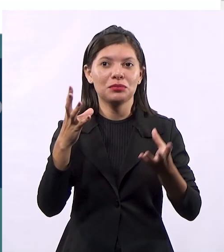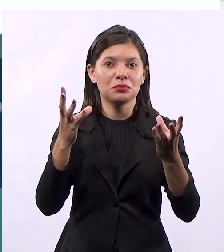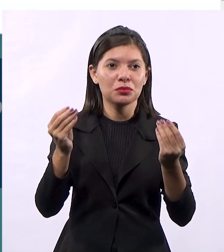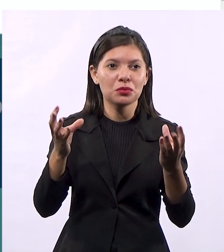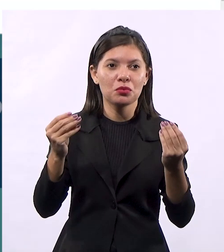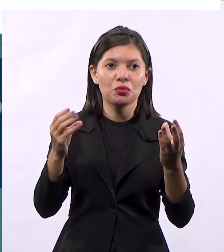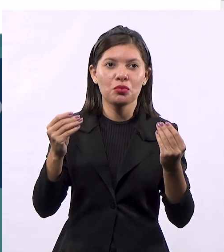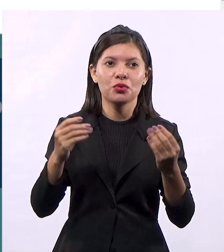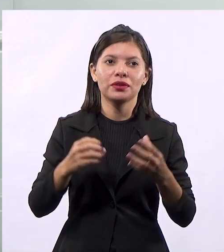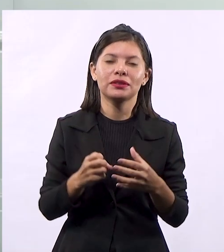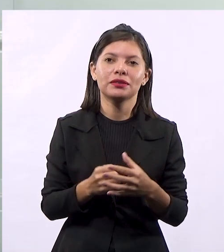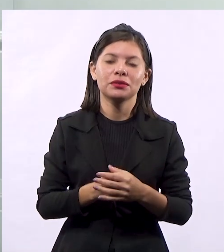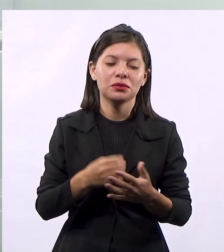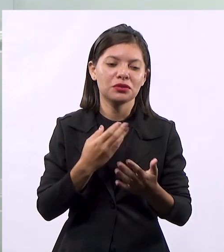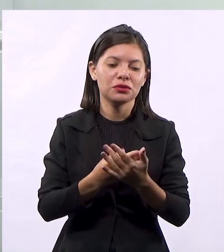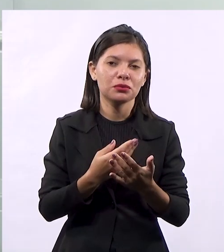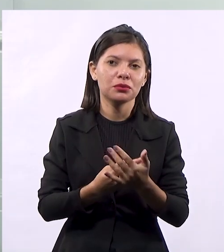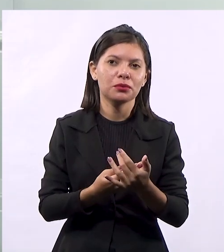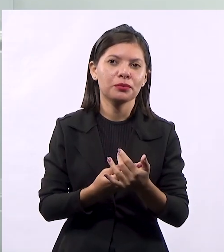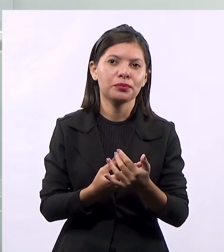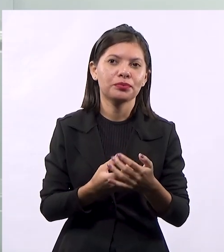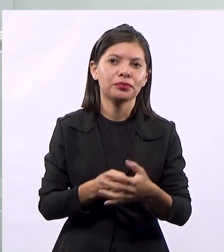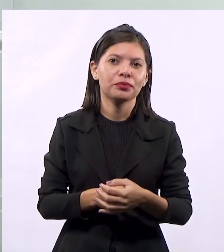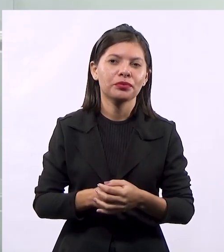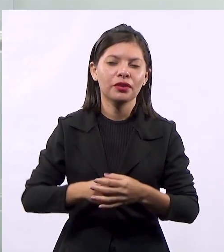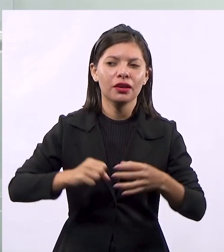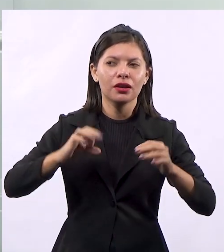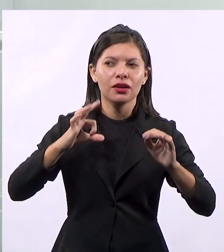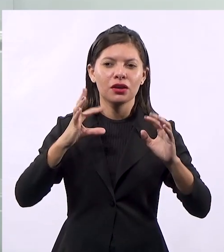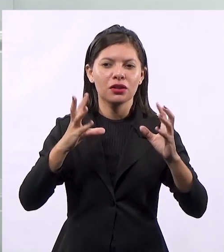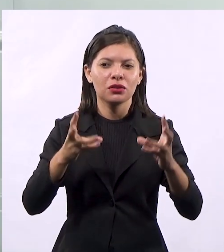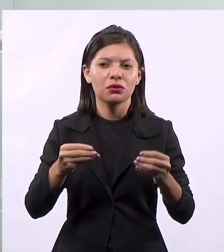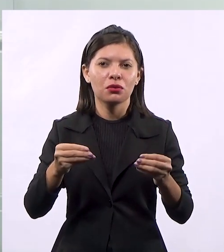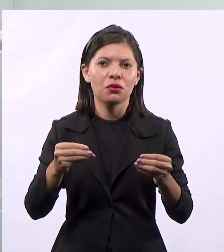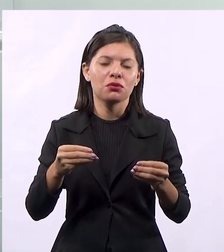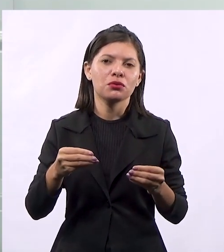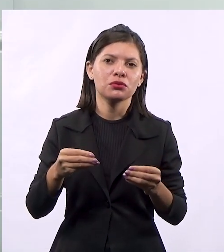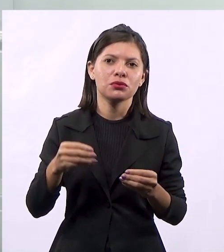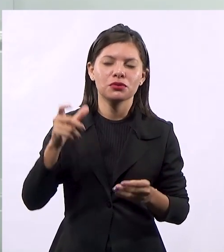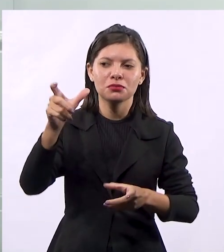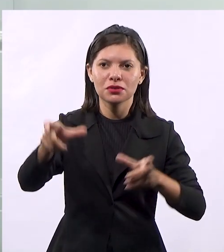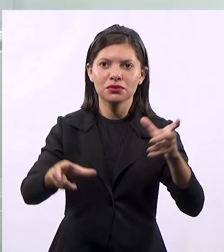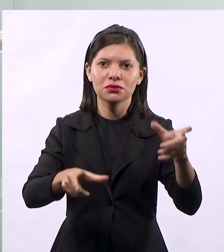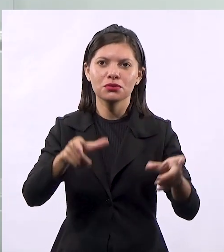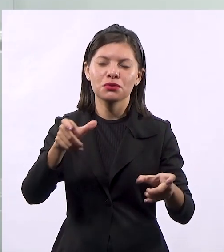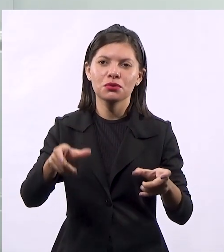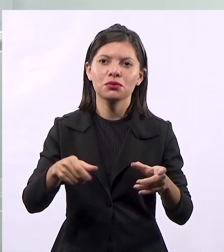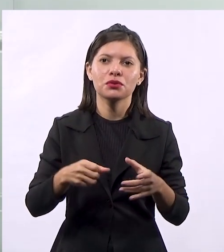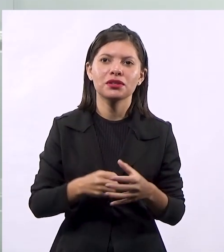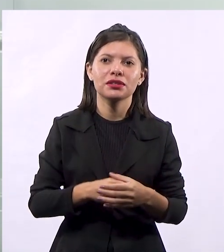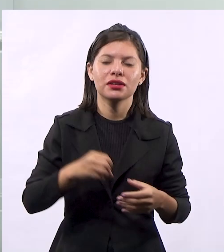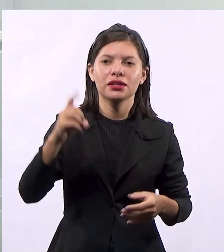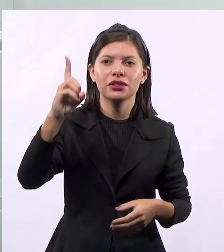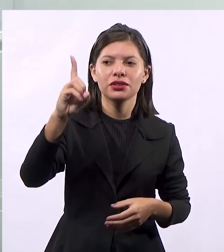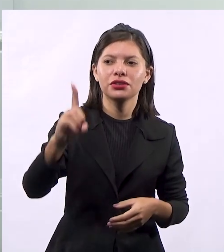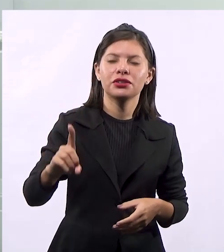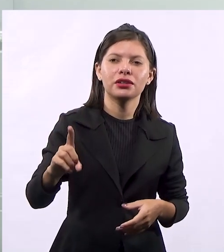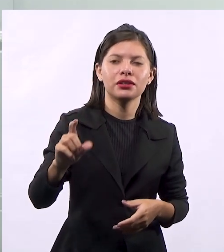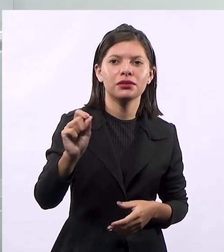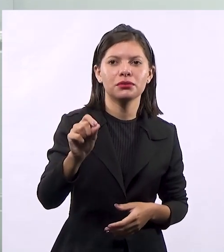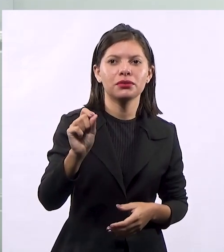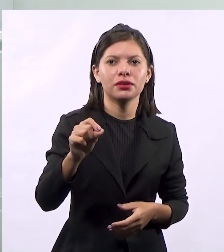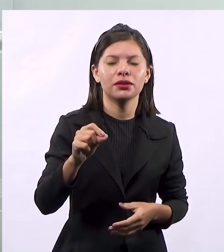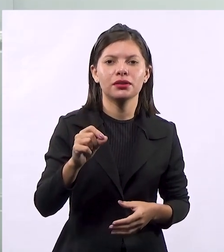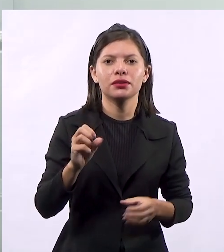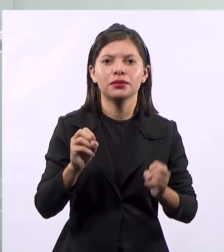para o trabalho. Cara, é muita coisa, não é verdade? Olha, direito de todos. Então,